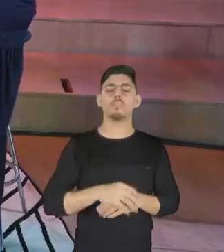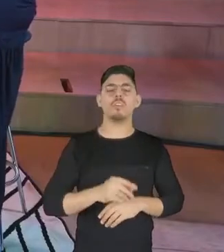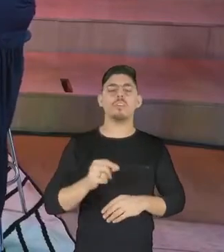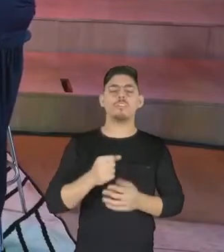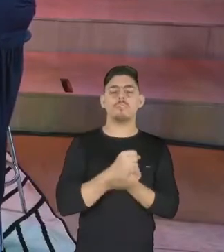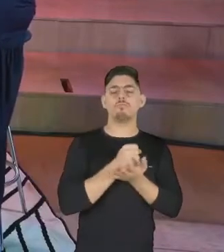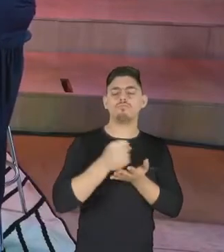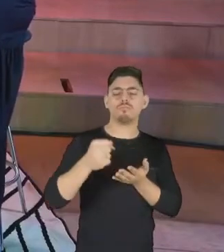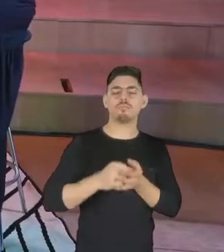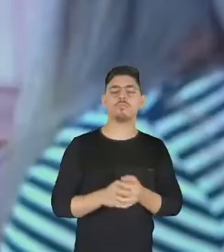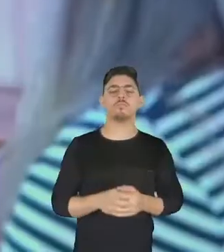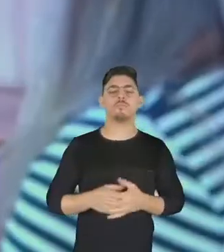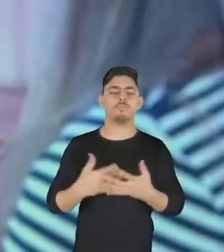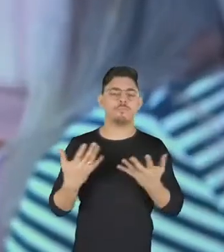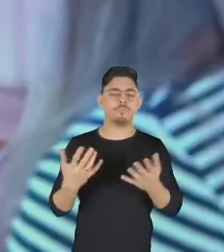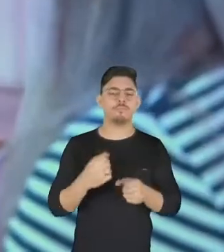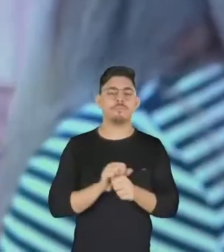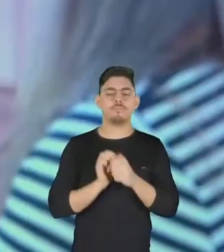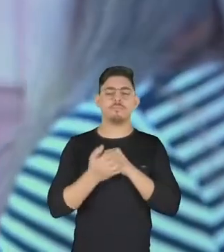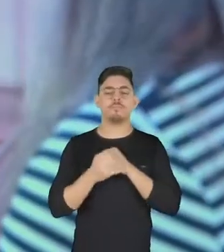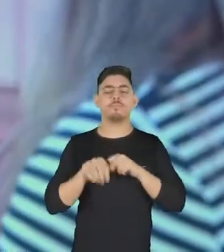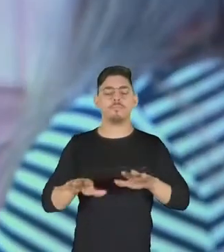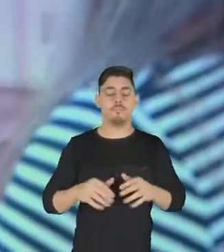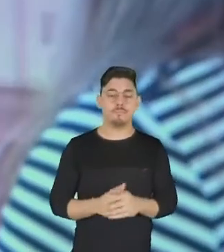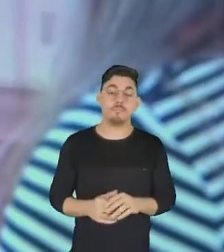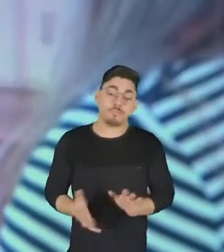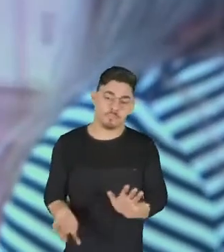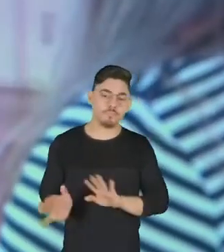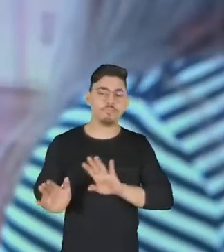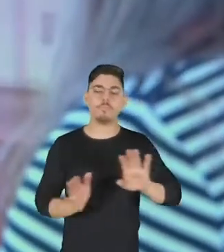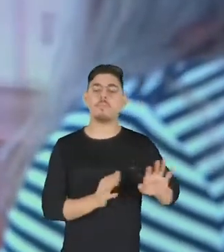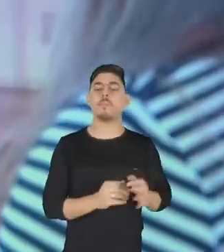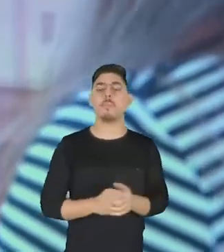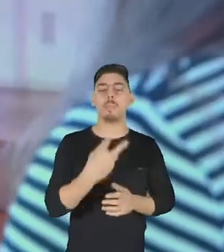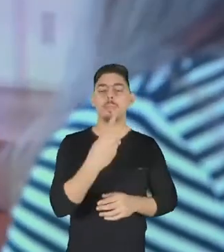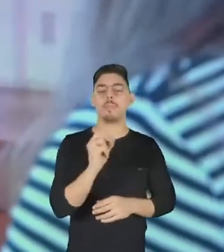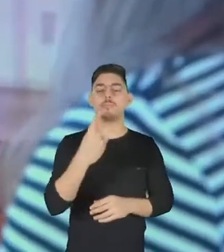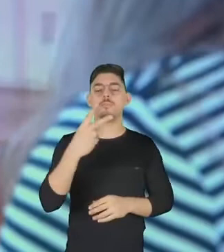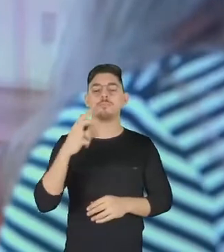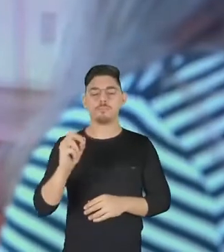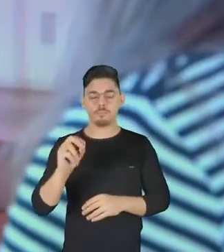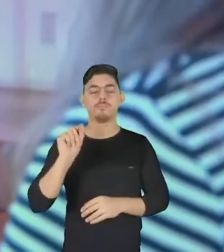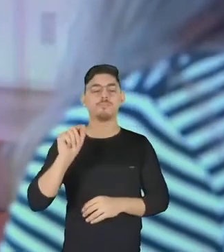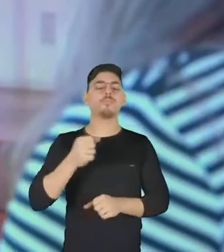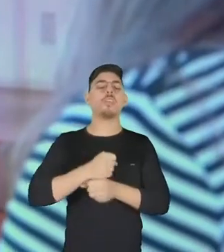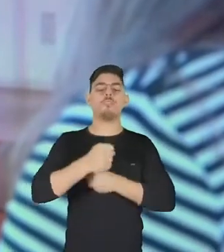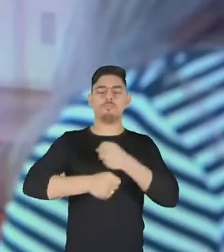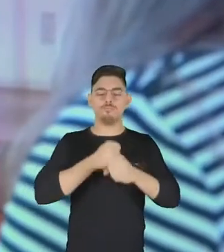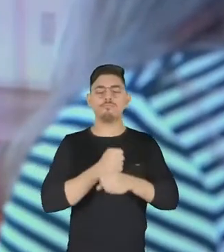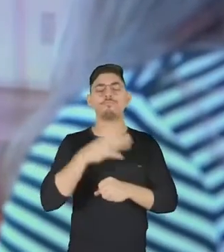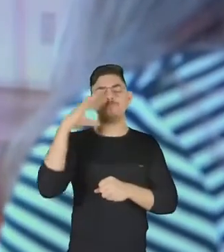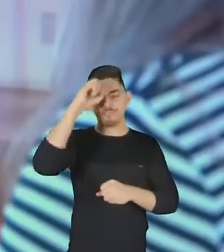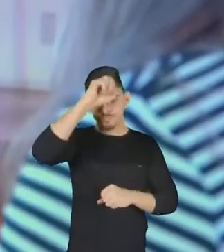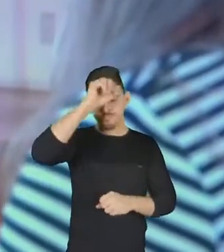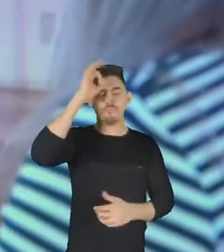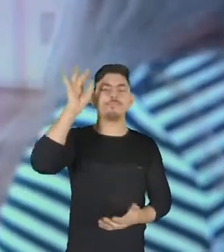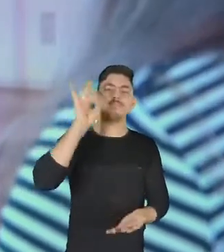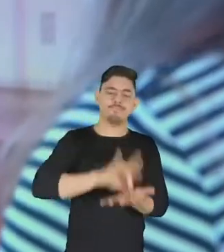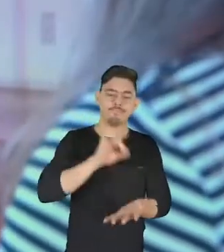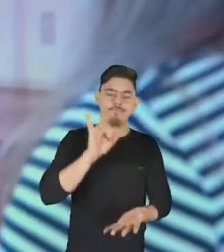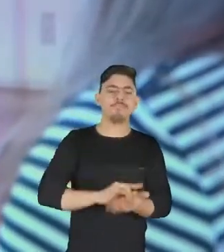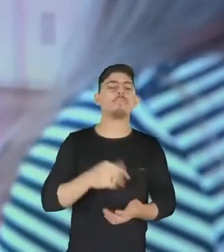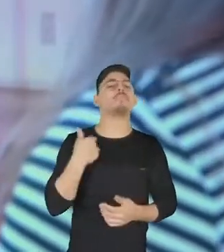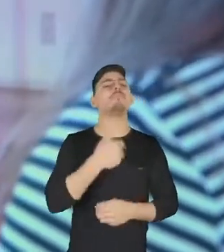que foi 2020? Bem, 2020 foi o ano do aprendizado, né? Um ano que a gente teve que aprender